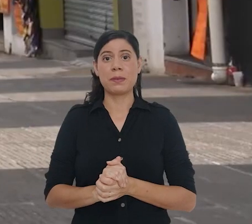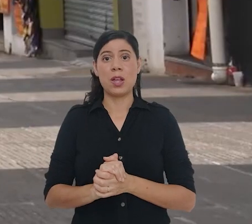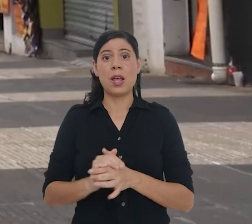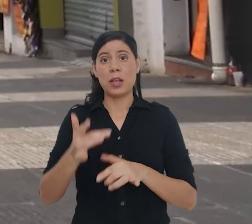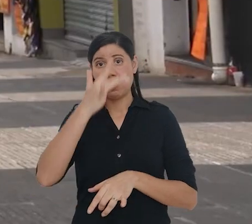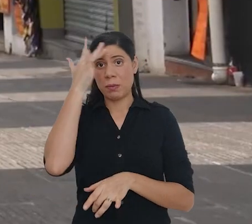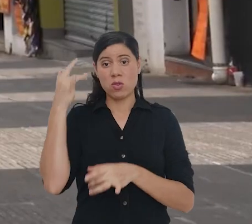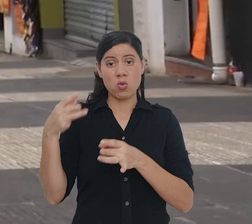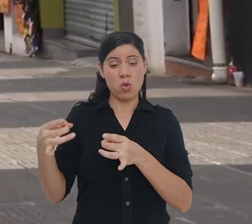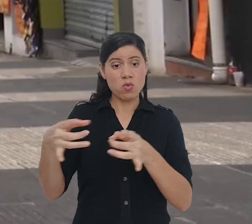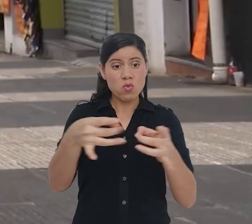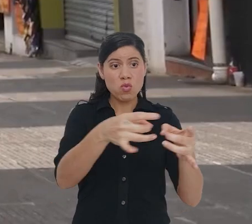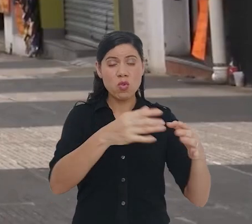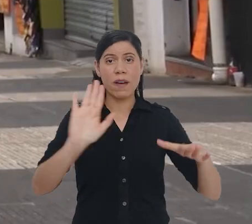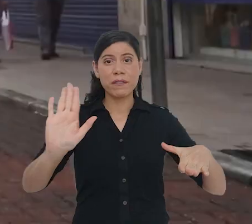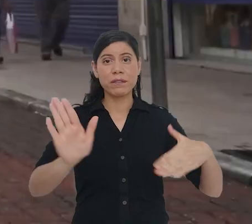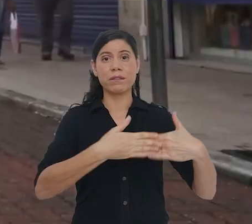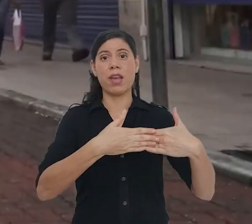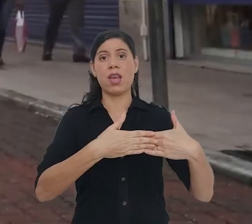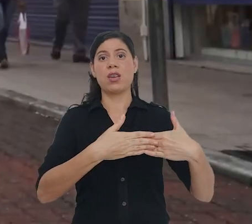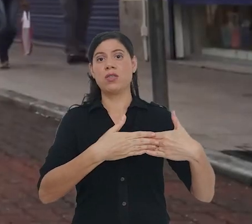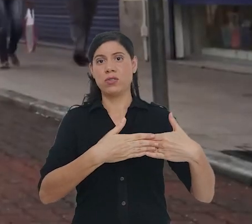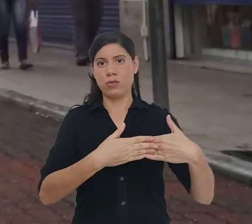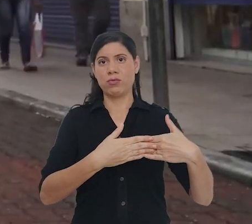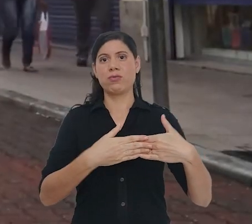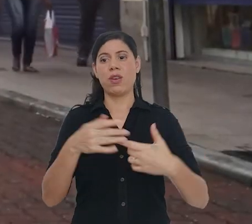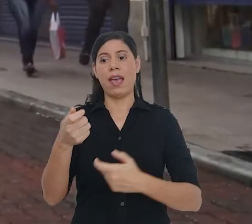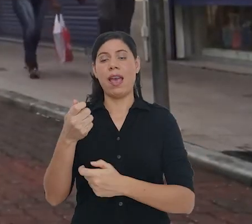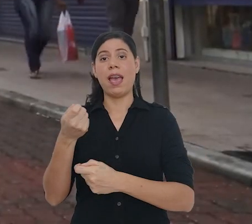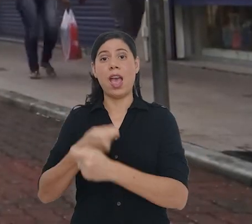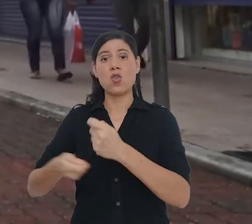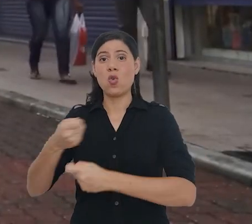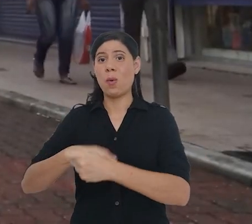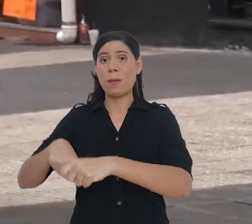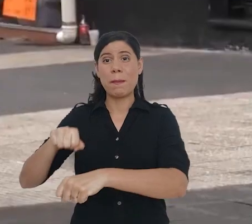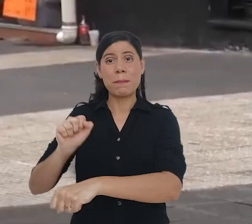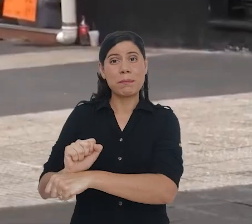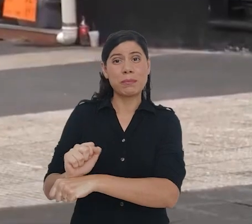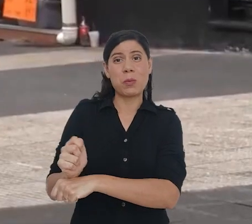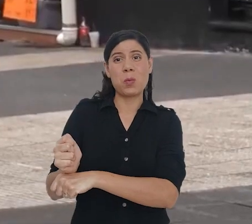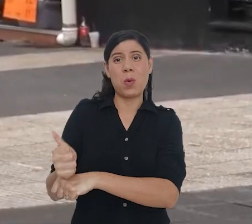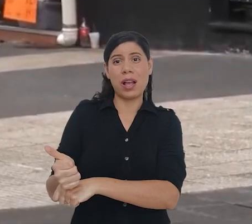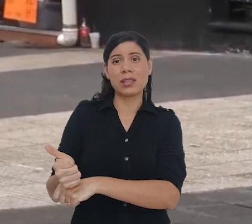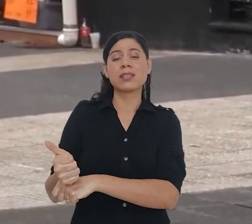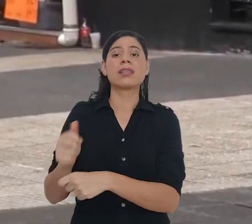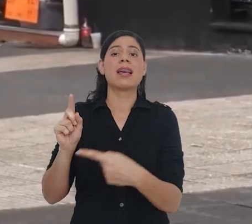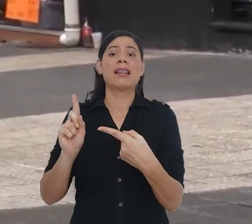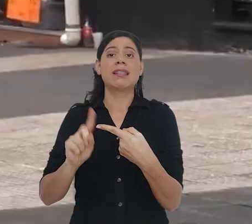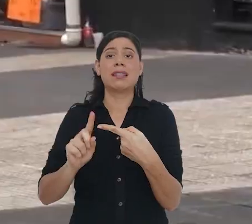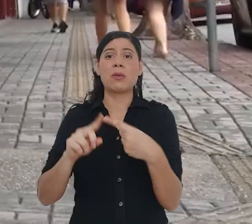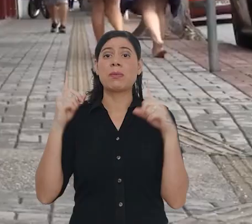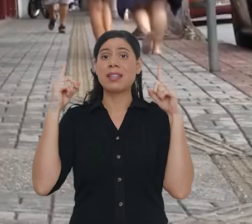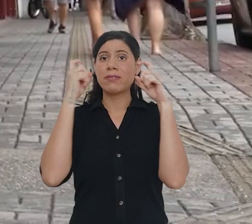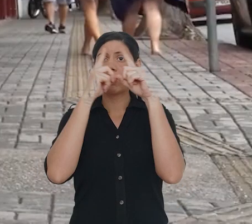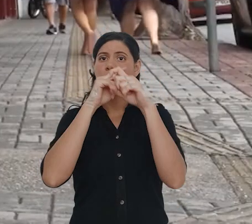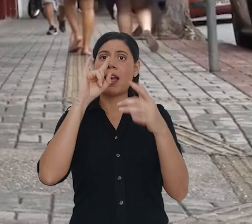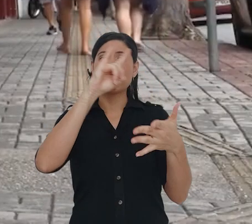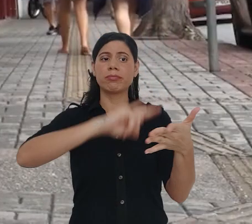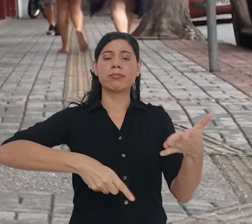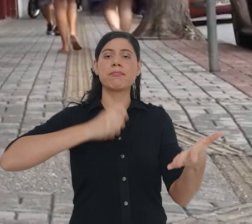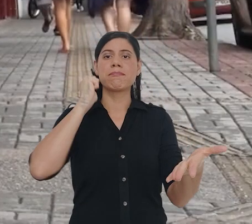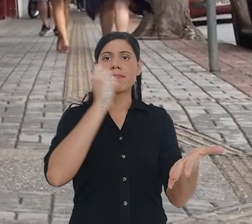Muitos comerciantes fecharam as portas e a economia praticamente parou. E isso sem falar nas dificuldades de